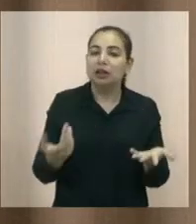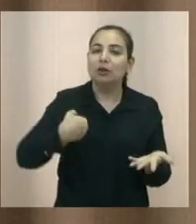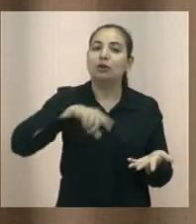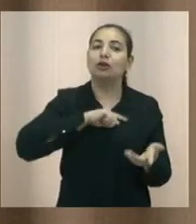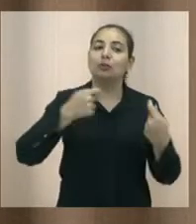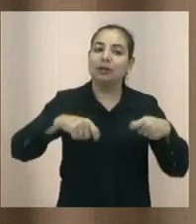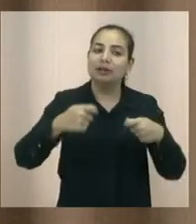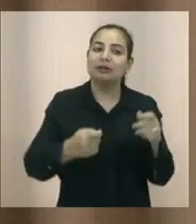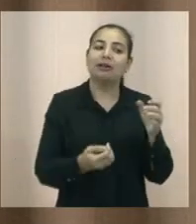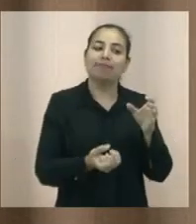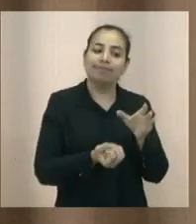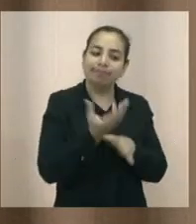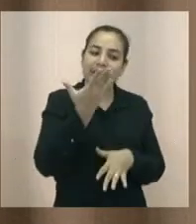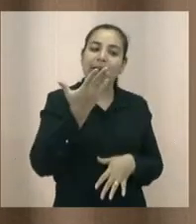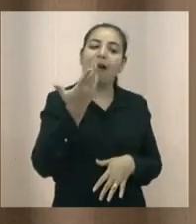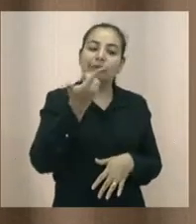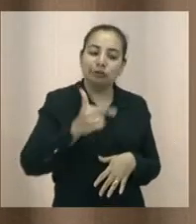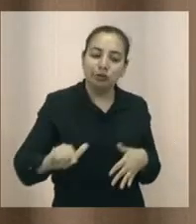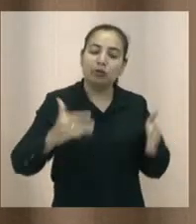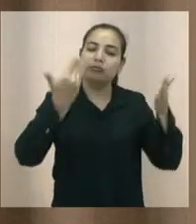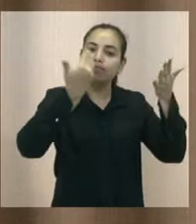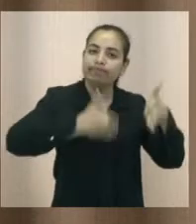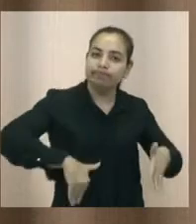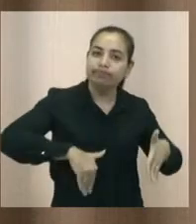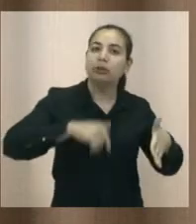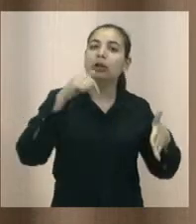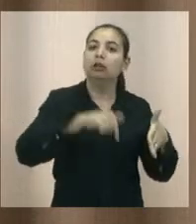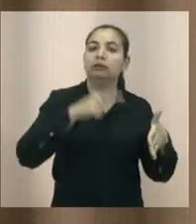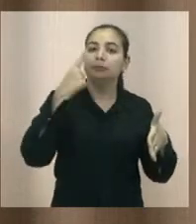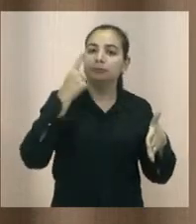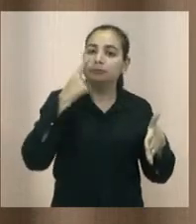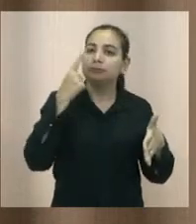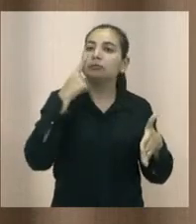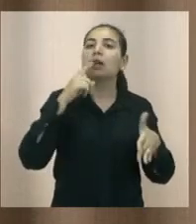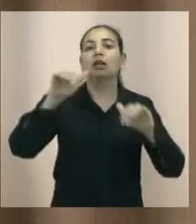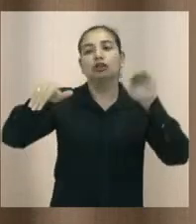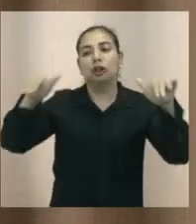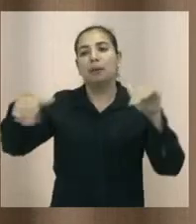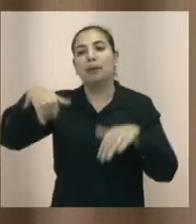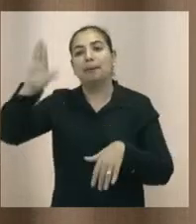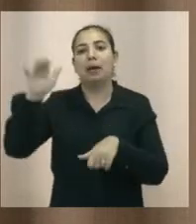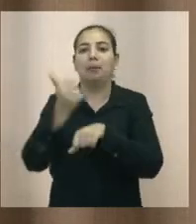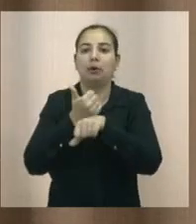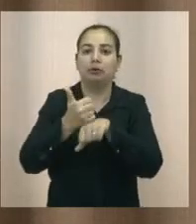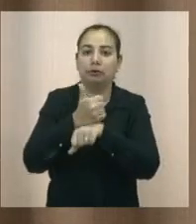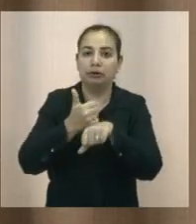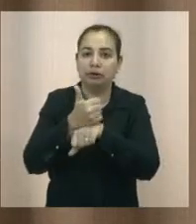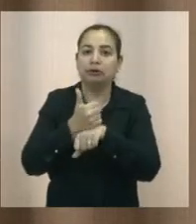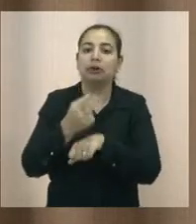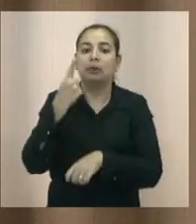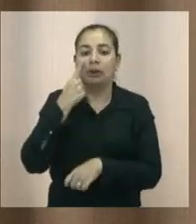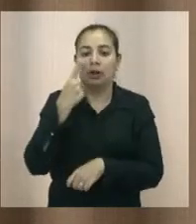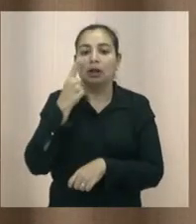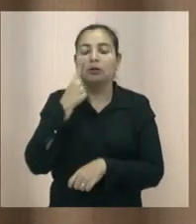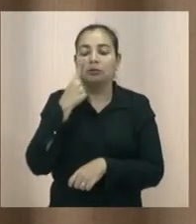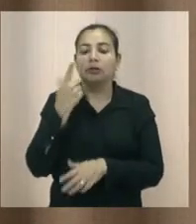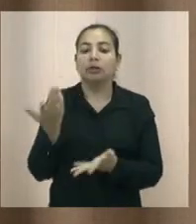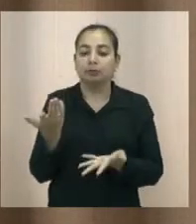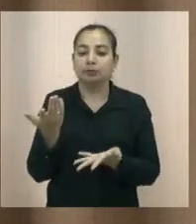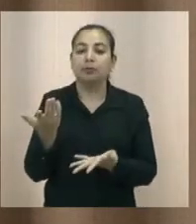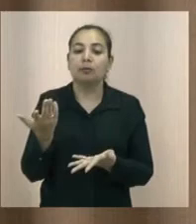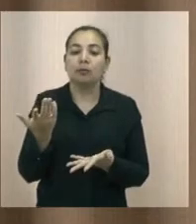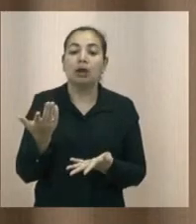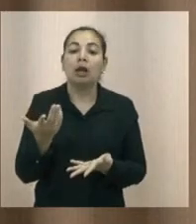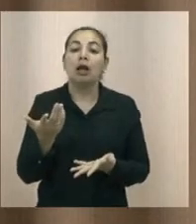fundamental para que a gente amplie esses números. A gente tem uma emenda constitucional aí de 80 aí de 2014 federal, que